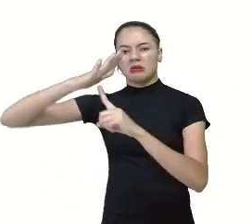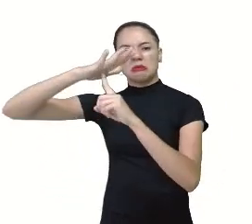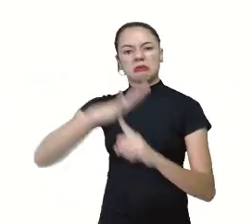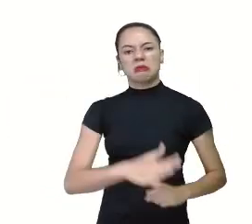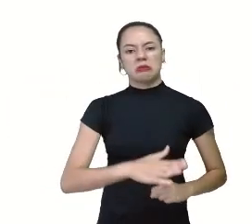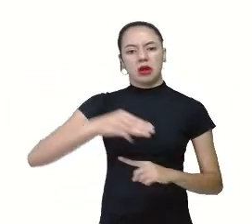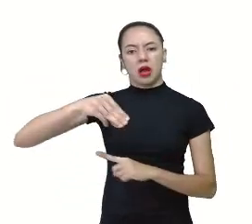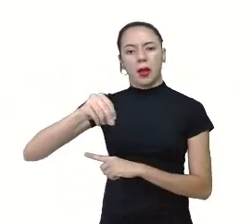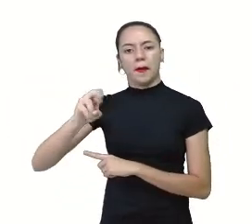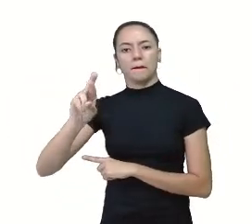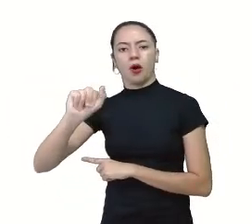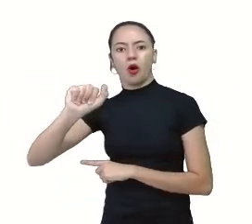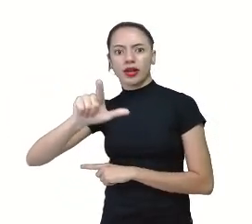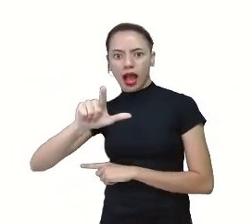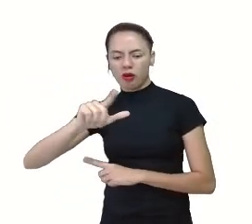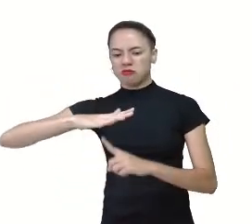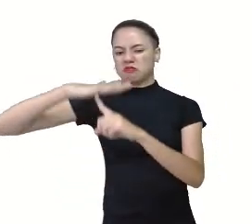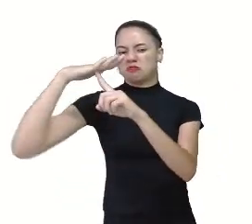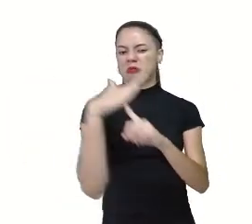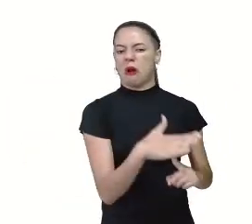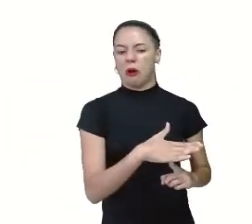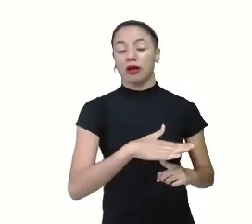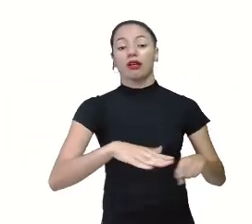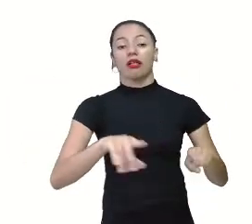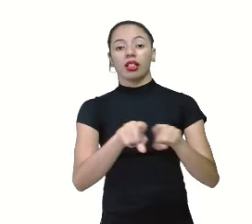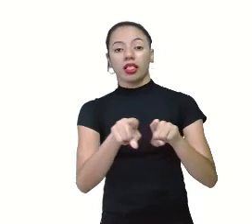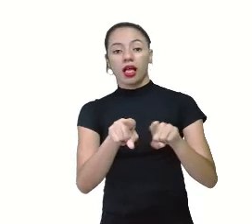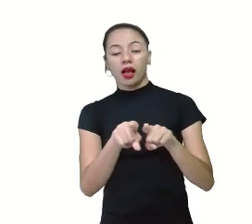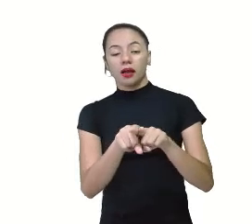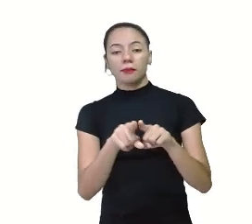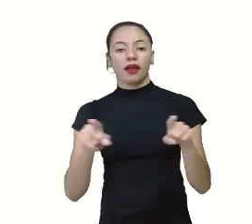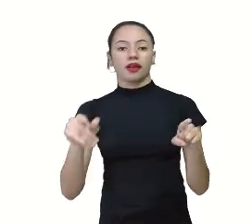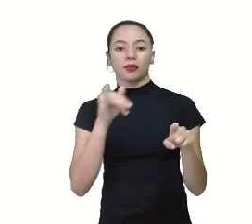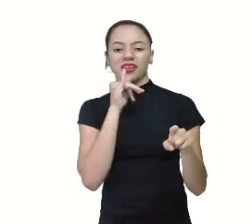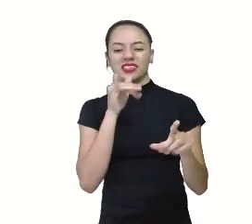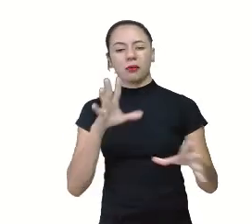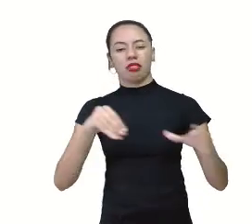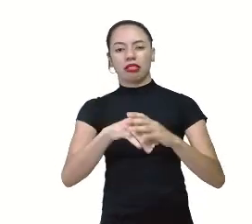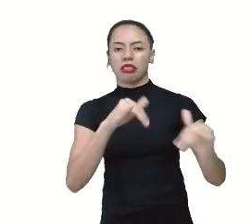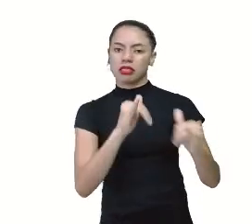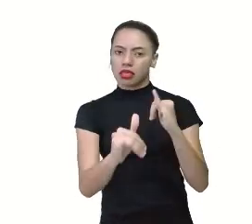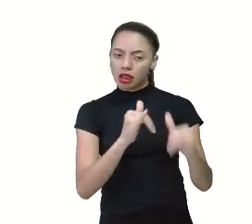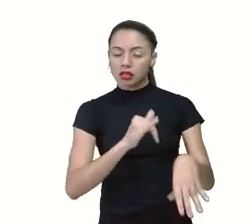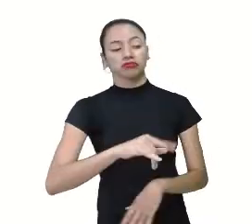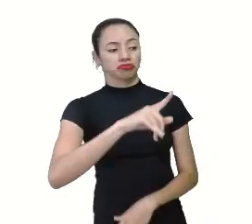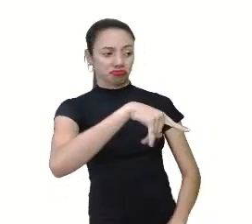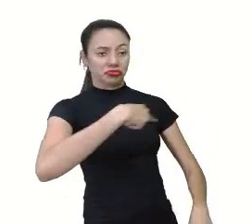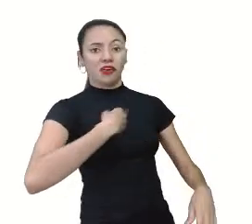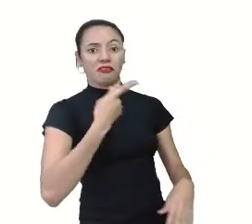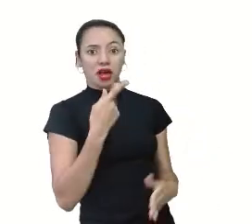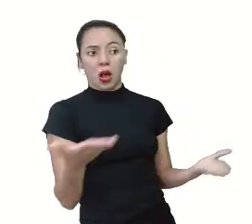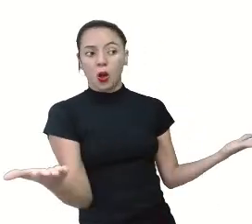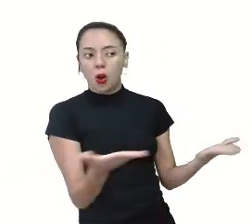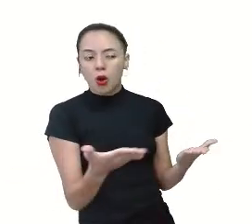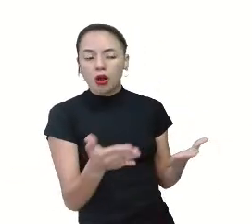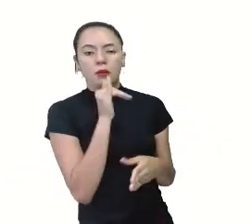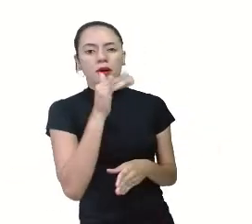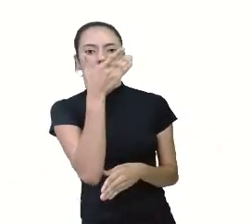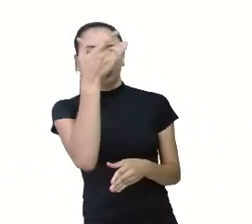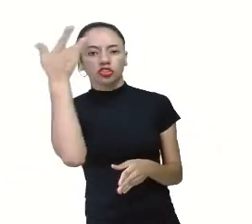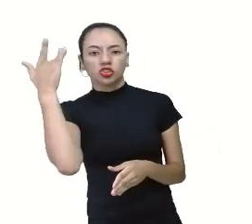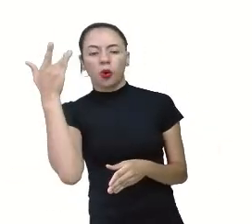atentar contra a moral da pessoa. E aí entra também essas trocas na internet, né, Armando? Exatamente, era isso que eu ia falar. Muitas vezes a pessoa chega